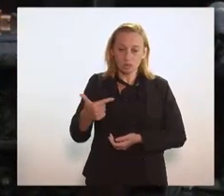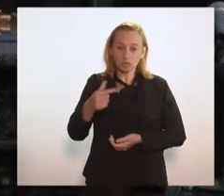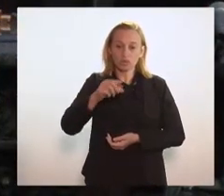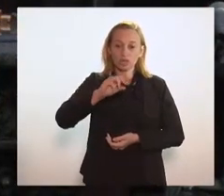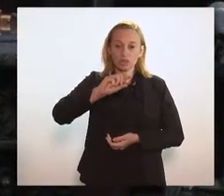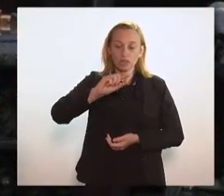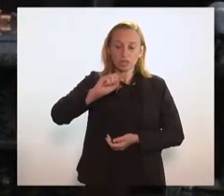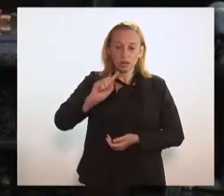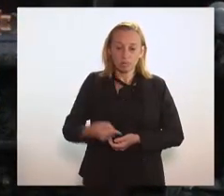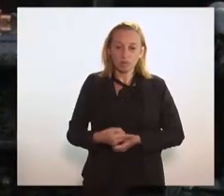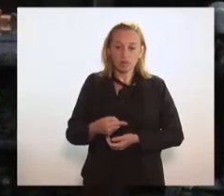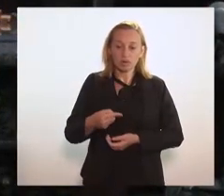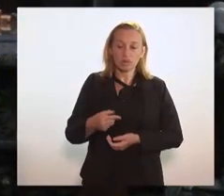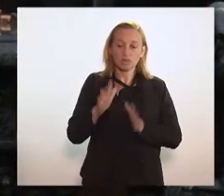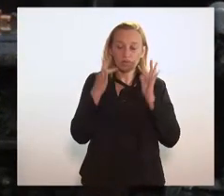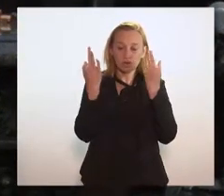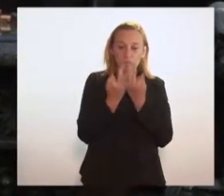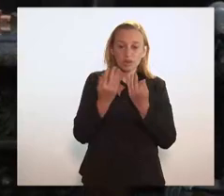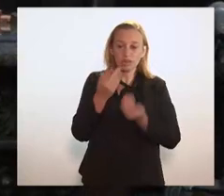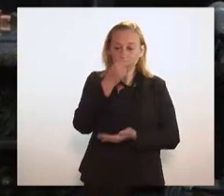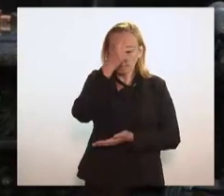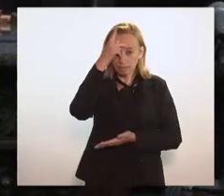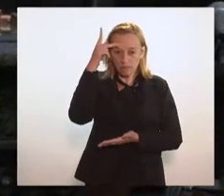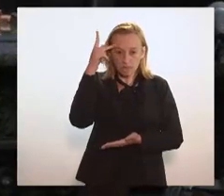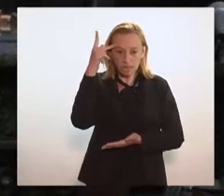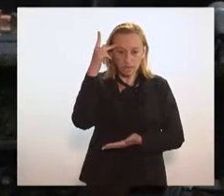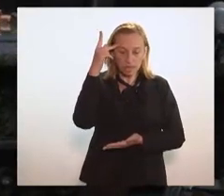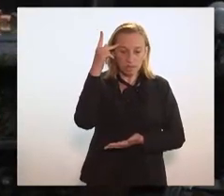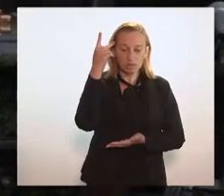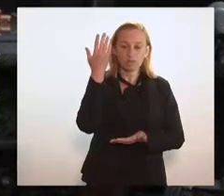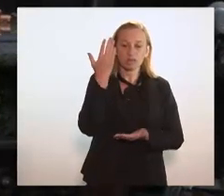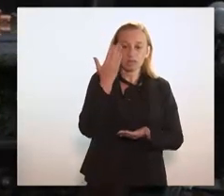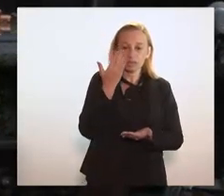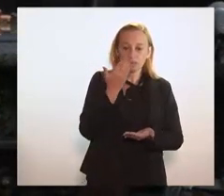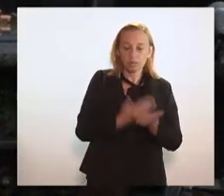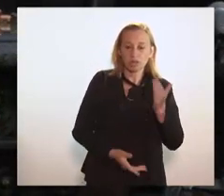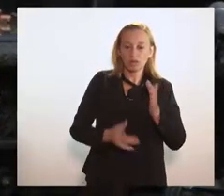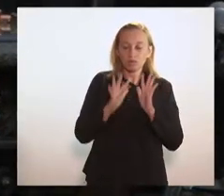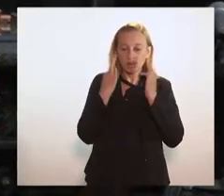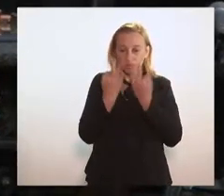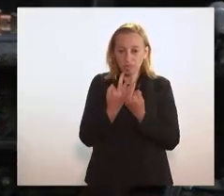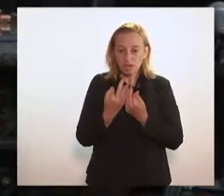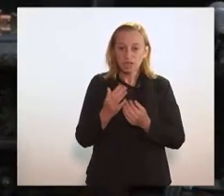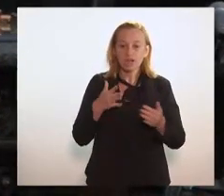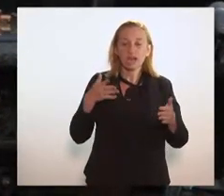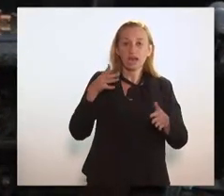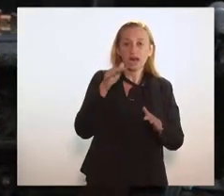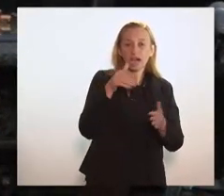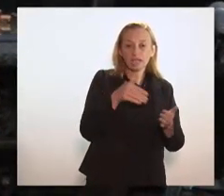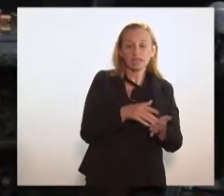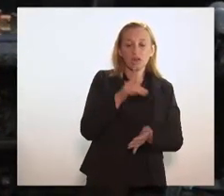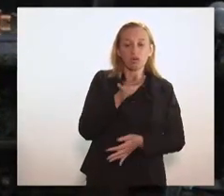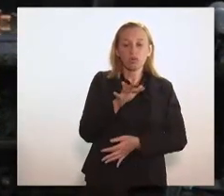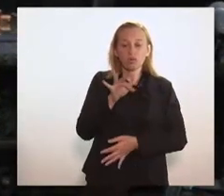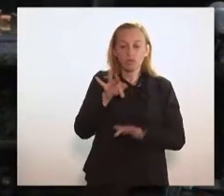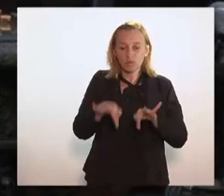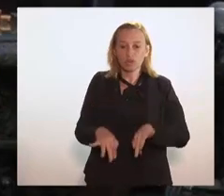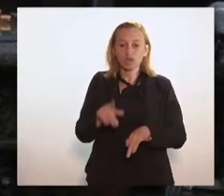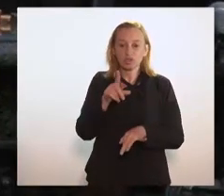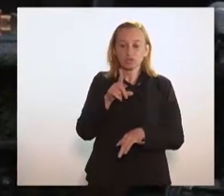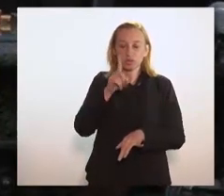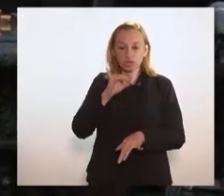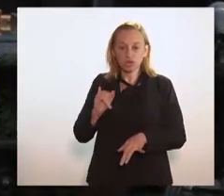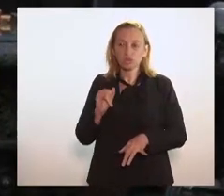282.400 famílias que perderam seus entes queridos. Importante também dizer que até o final desse dia, pode ser que